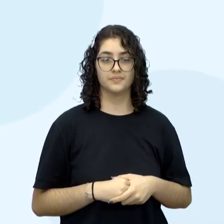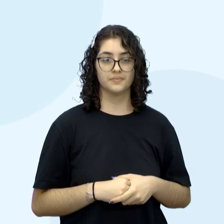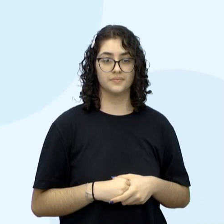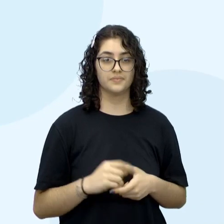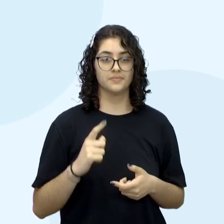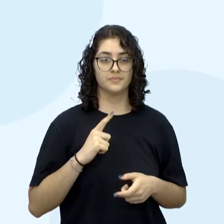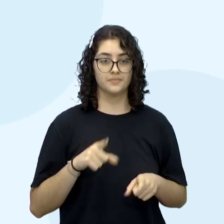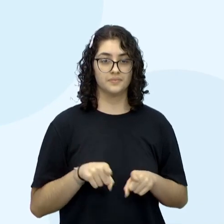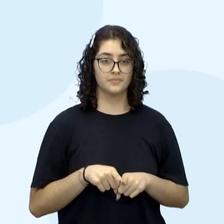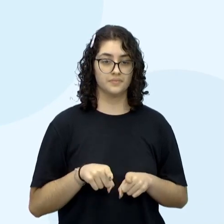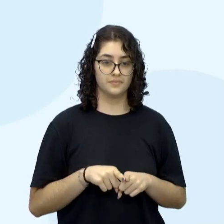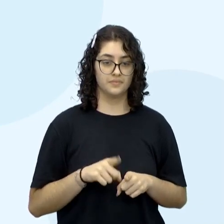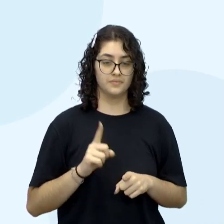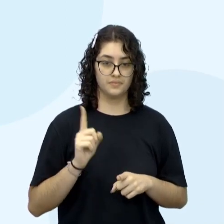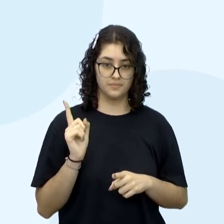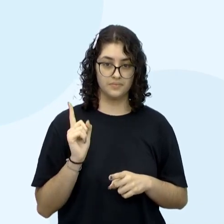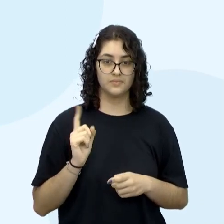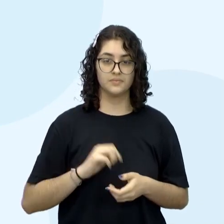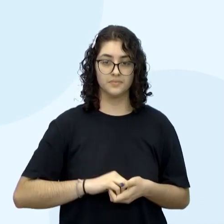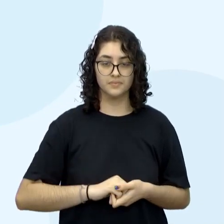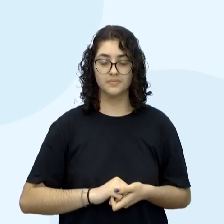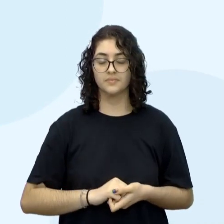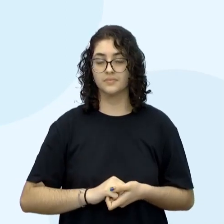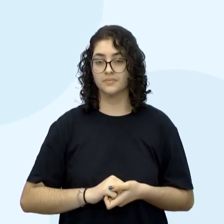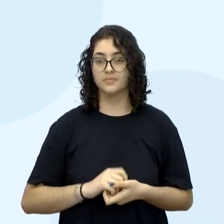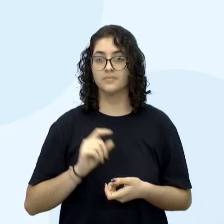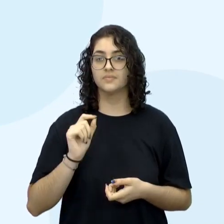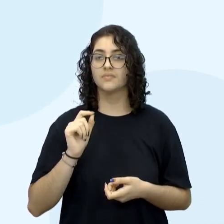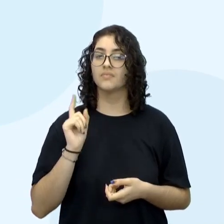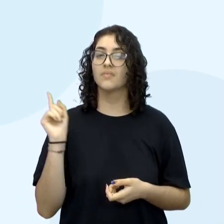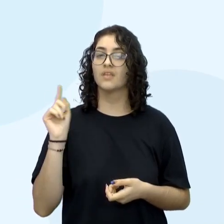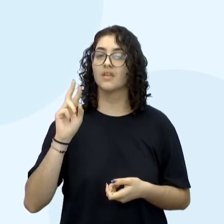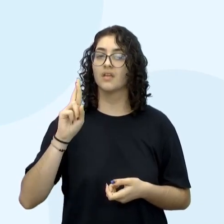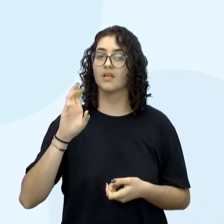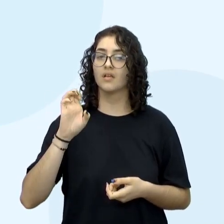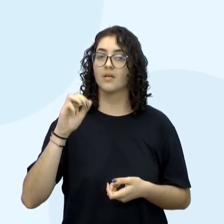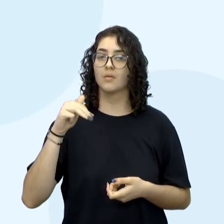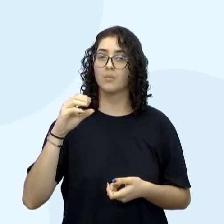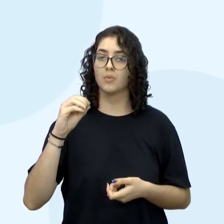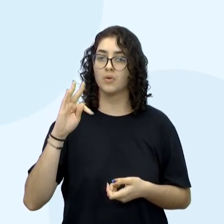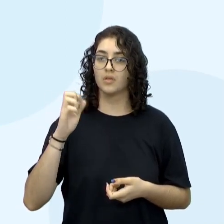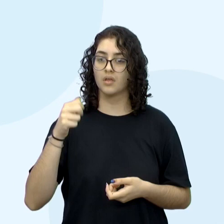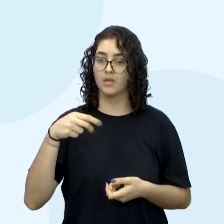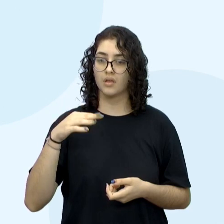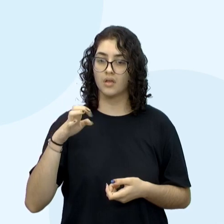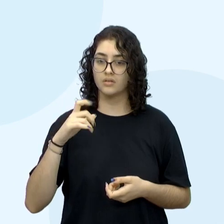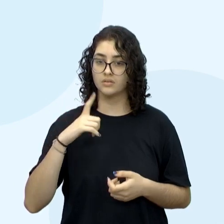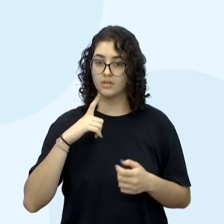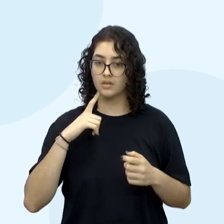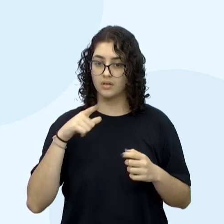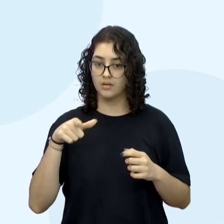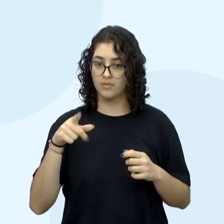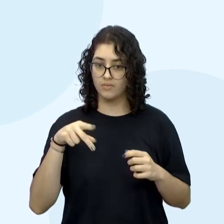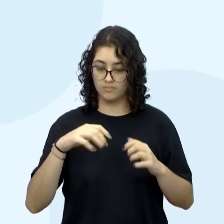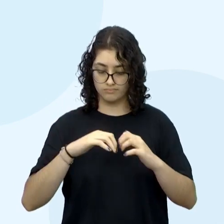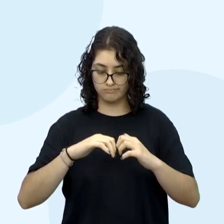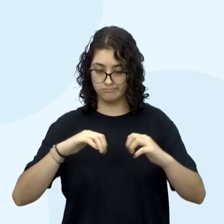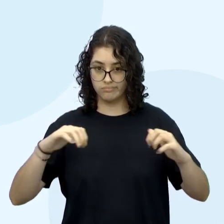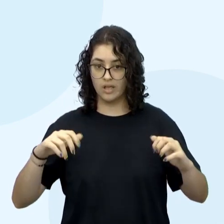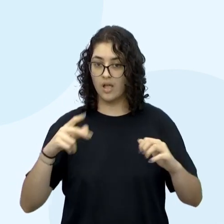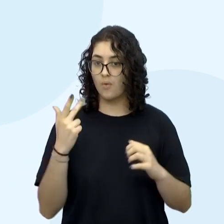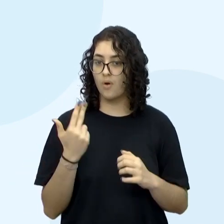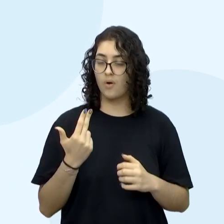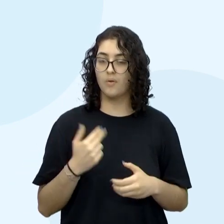na erosão pluvial, tem o remontante. O remontante que abre no solo esses sulcos aqui, ó, é como a